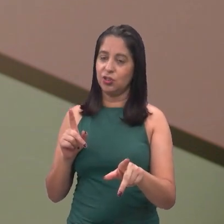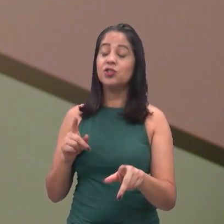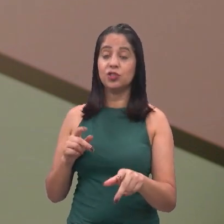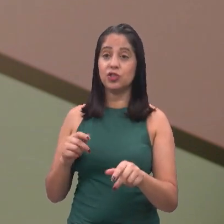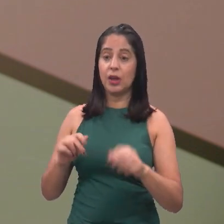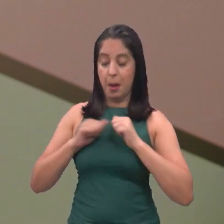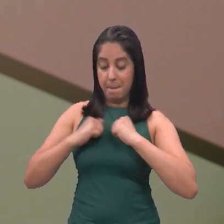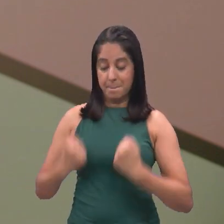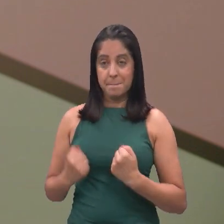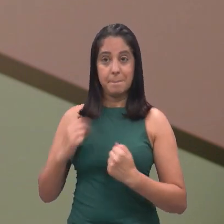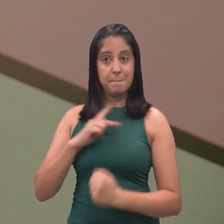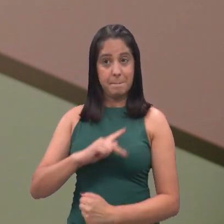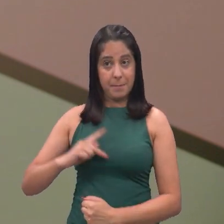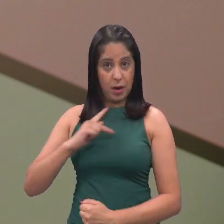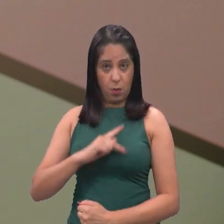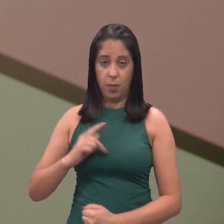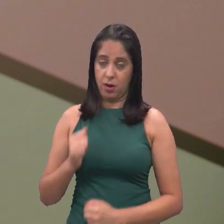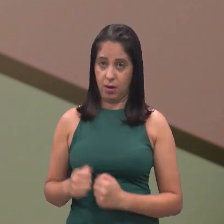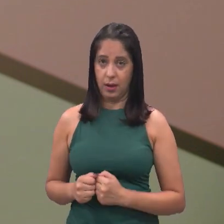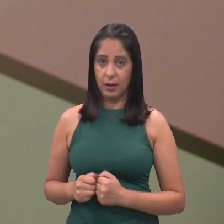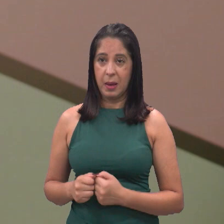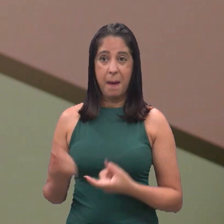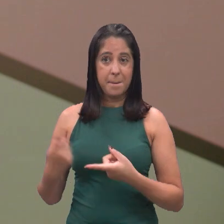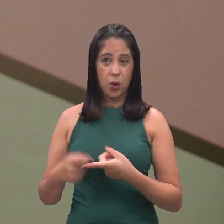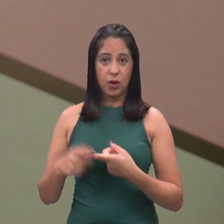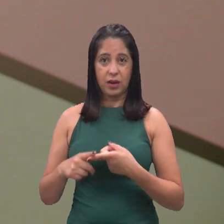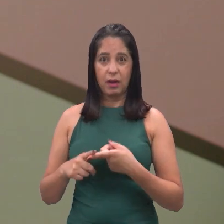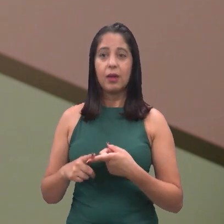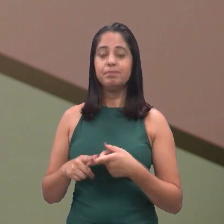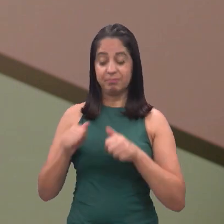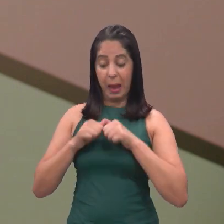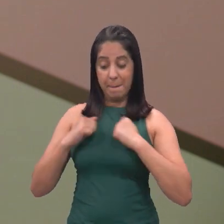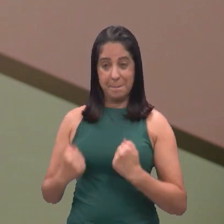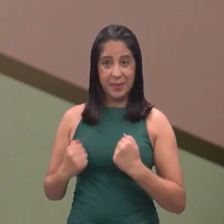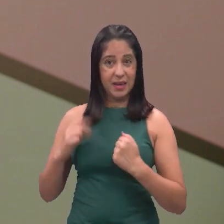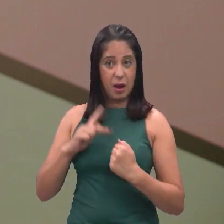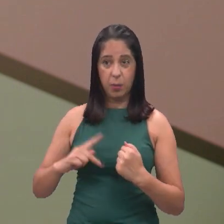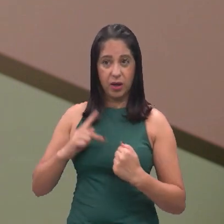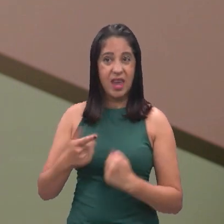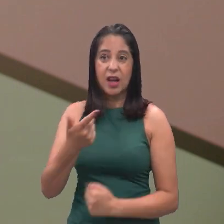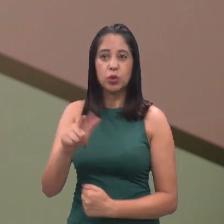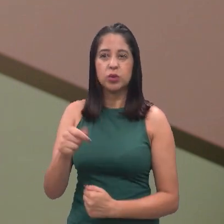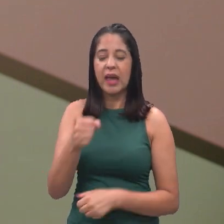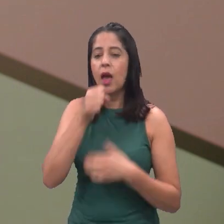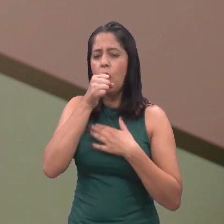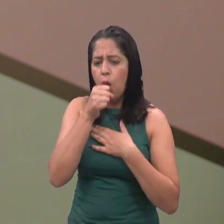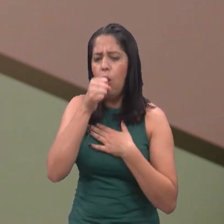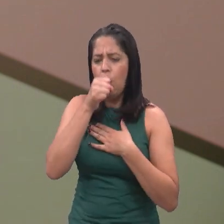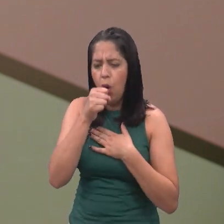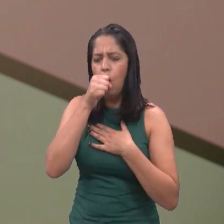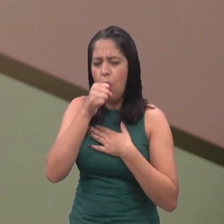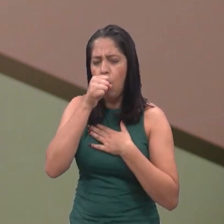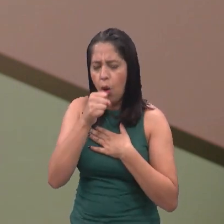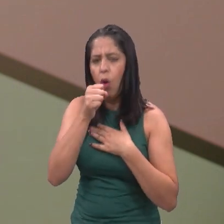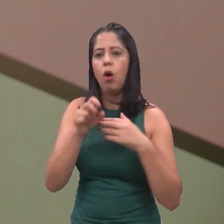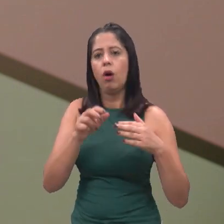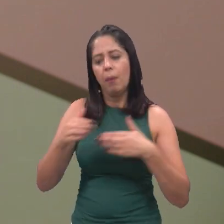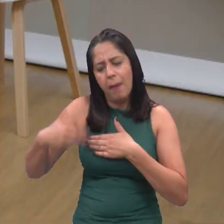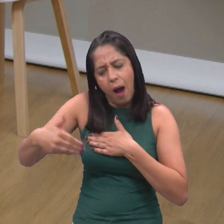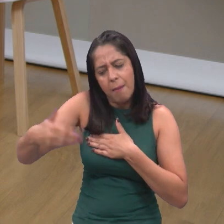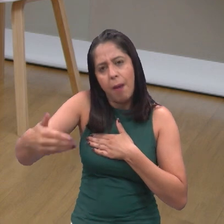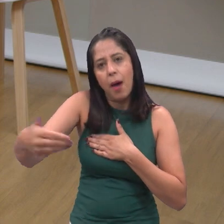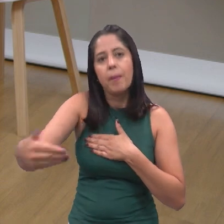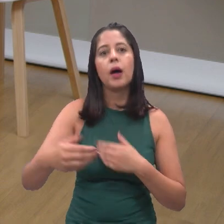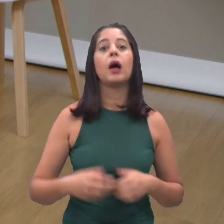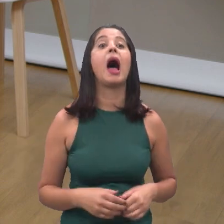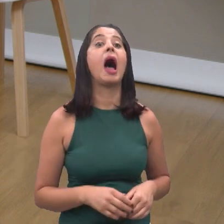estava falando. Dificilmente uma pneumonia vai ter essa característica da tosse e vai ser arrastada por tanto tempo. Ah, então essa é a principal